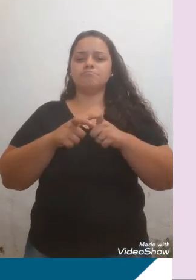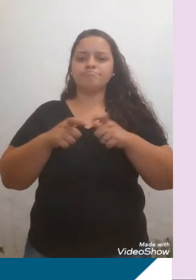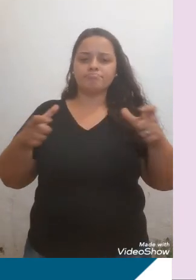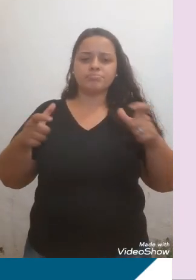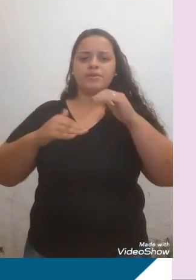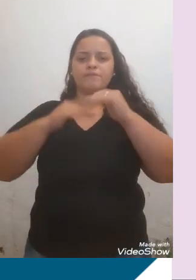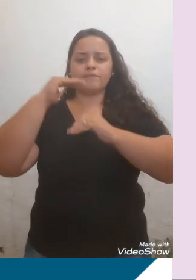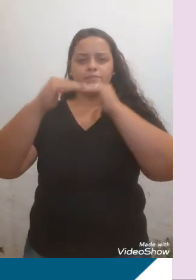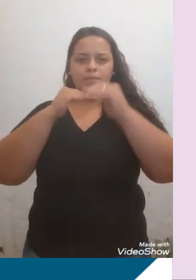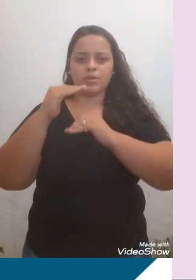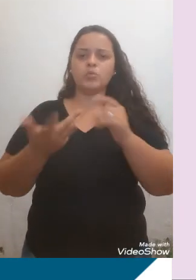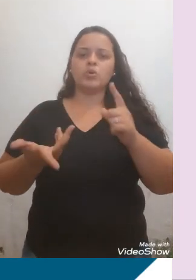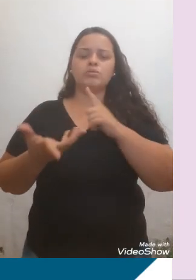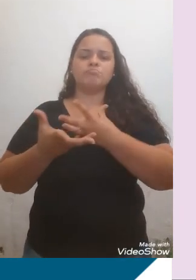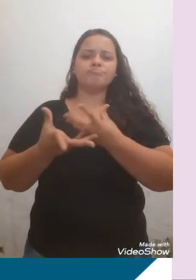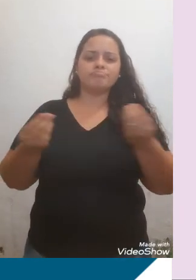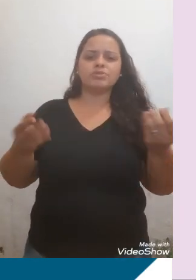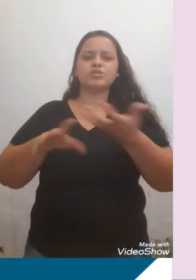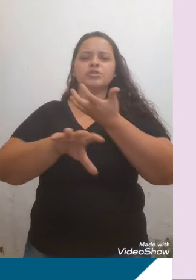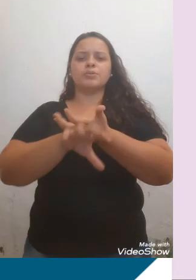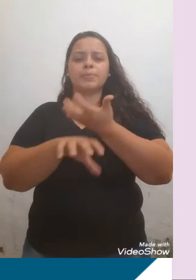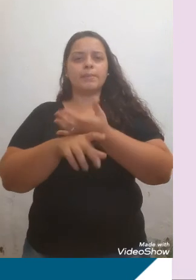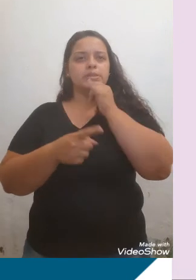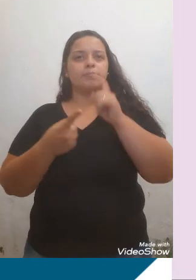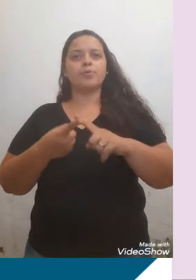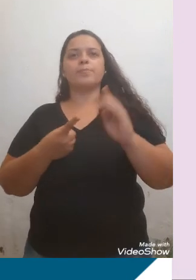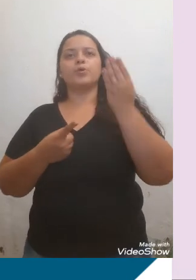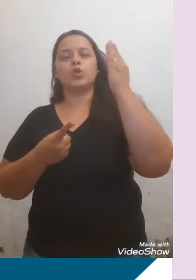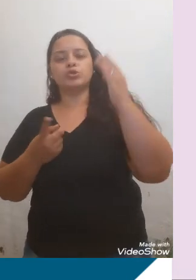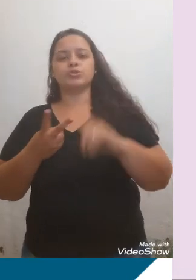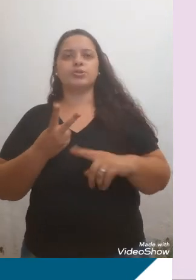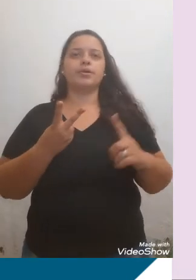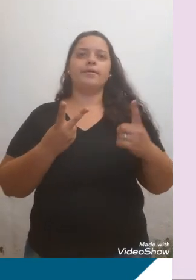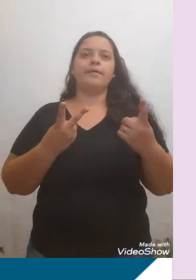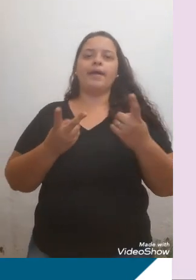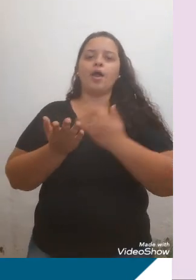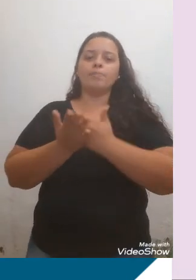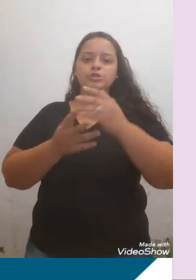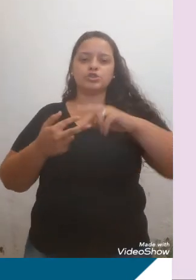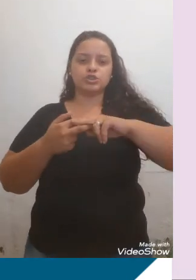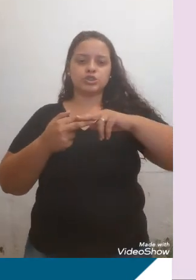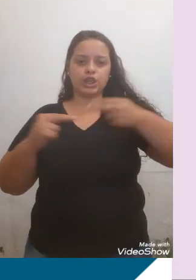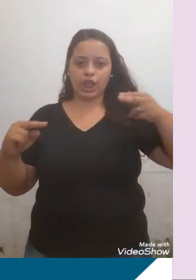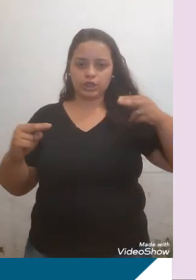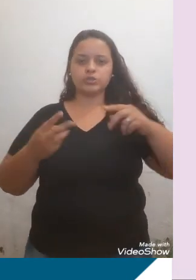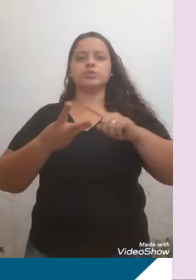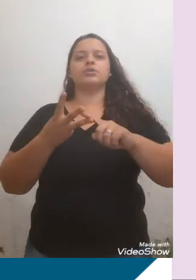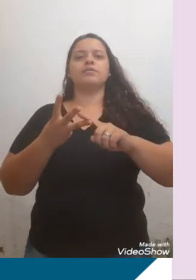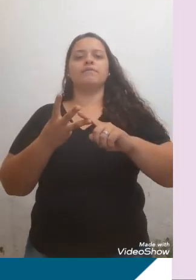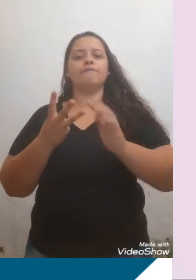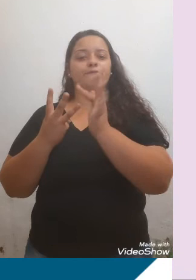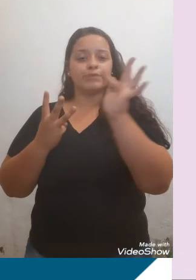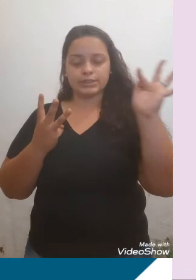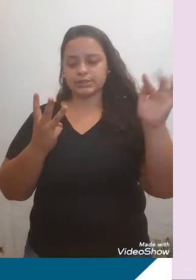grande desenvolvimento de diversas disciplinas, como a biologia, o início da genética, a